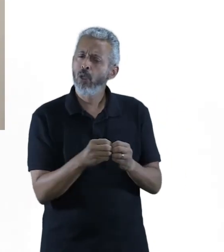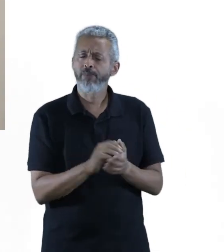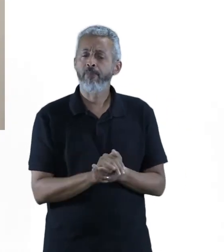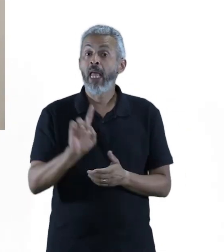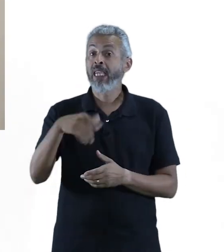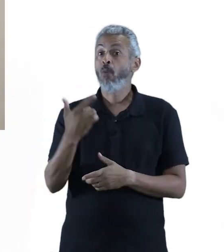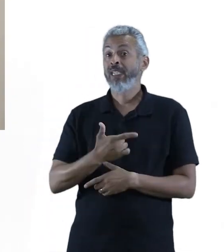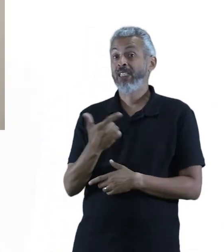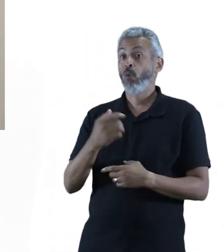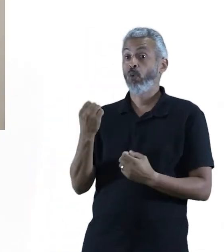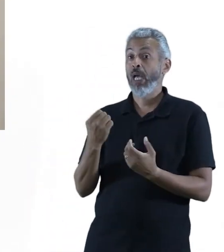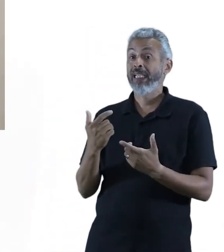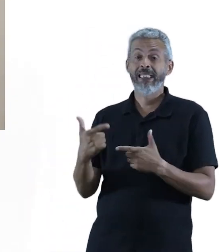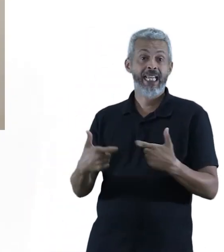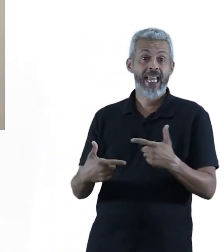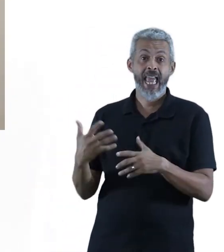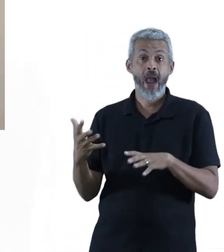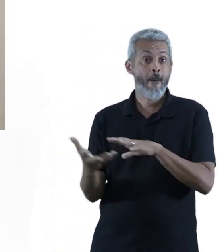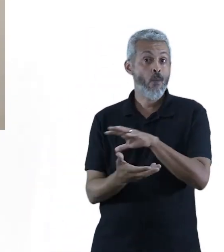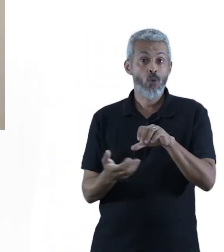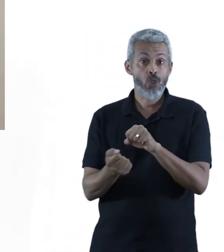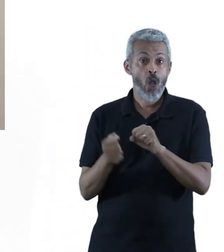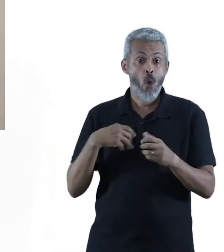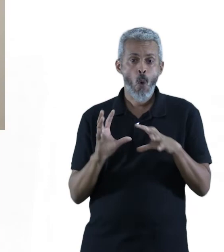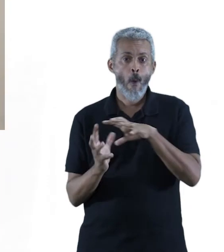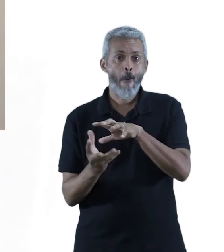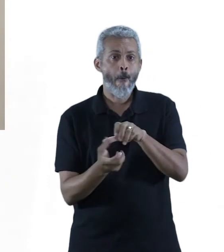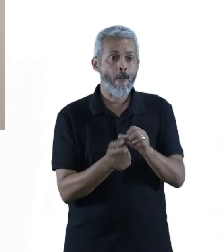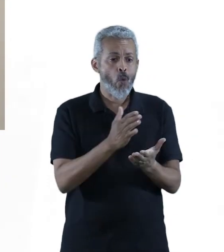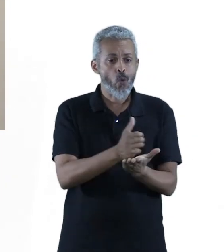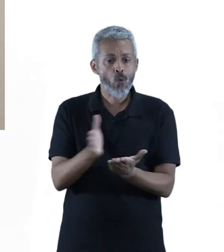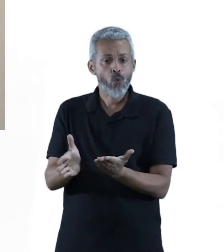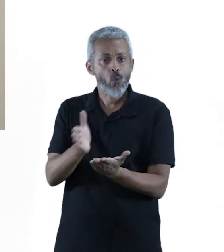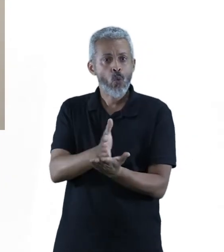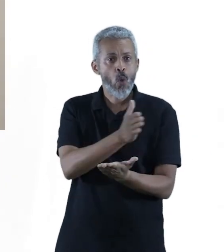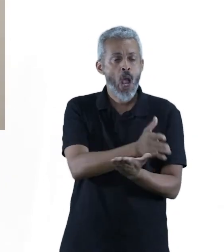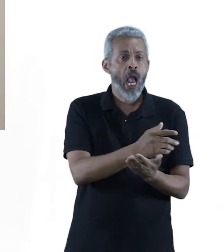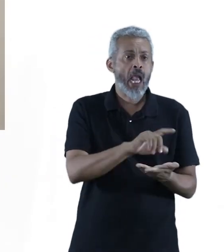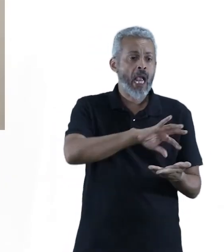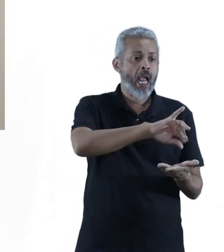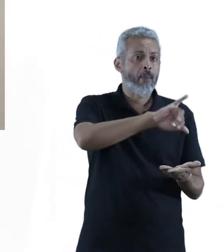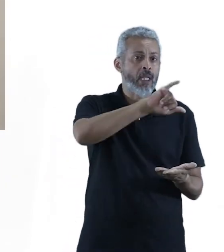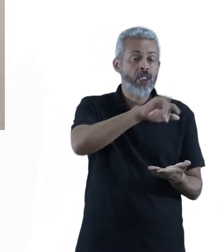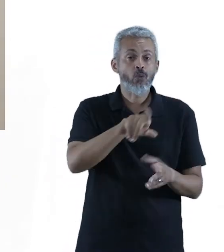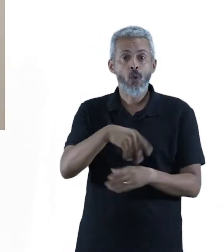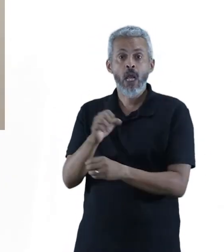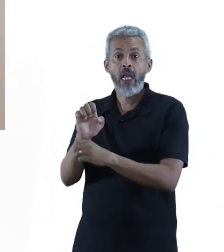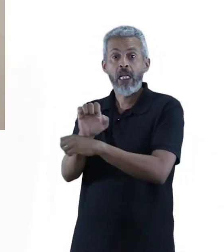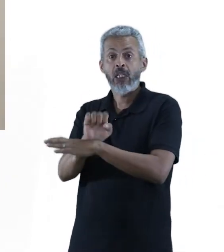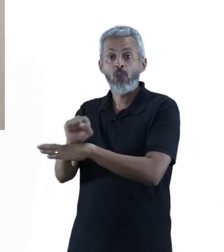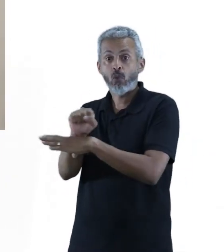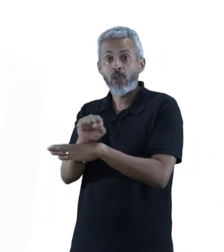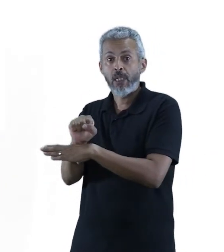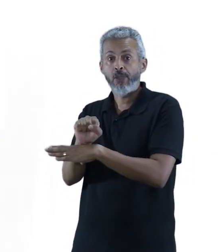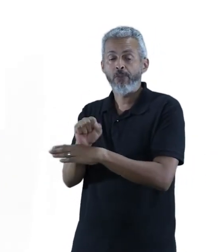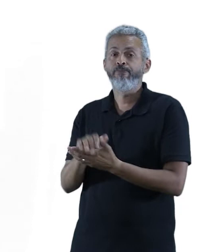próxima. Por quê? Porque logo após a Segunda Grande Guerra Mundial, nós temos uma divisão no mundo, e essa divisão entre capitalismo e